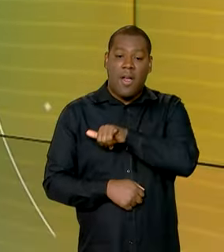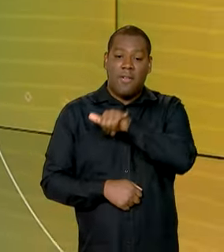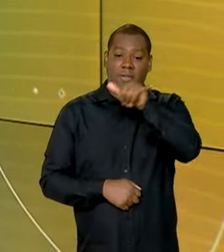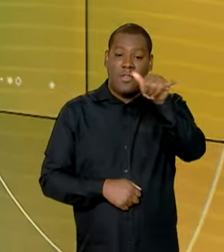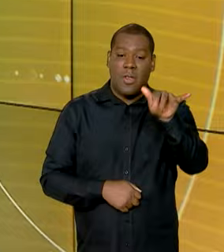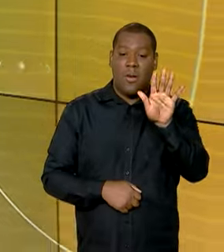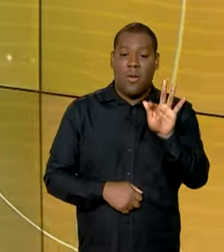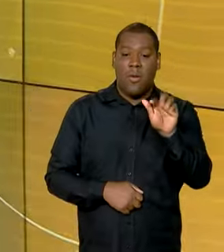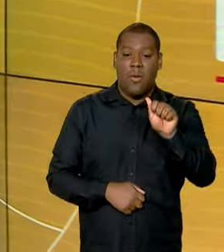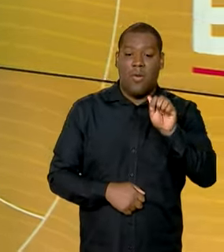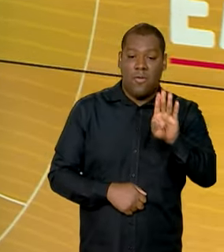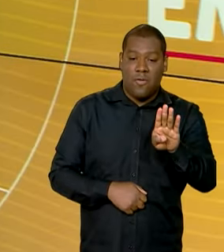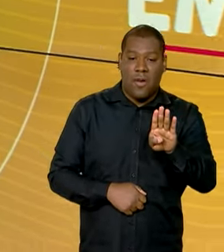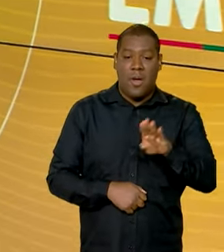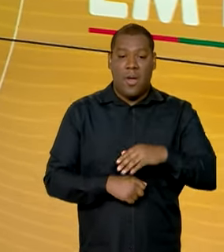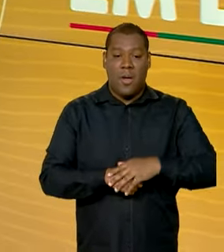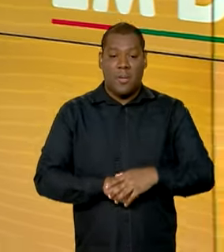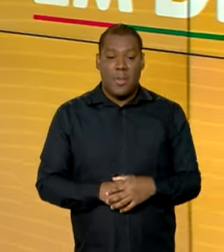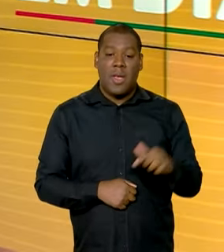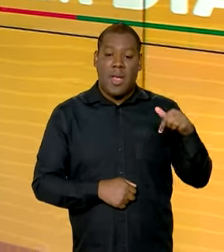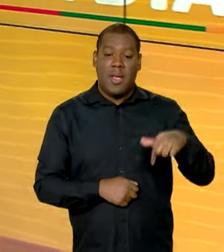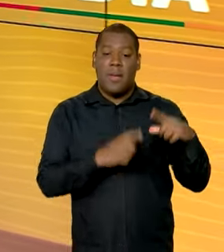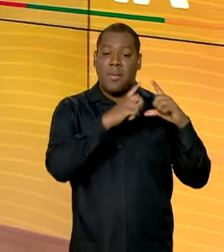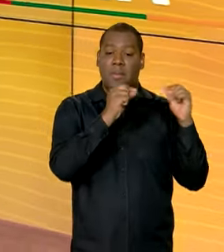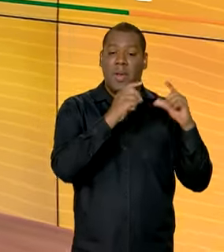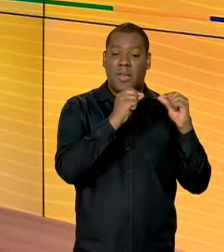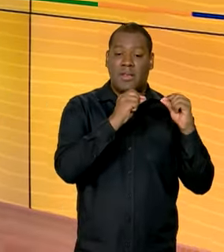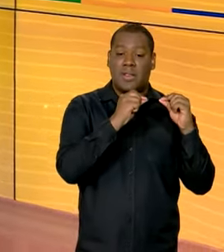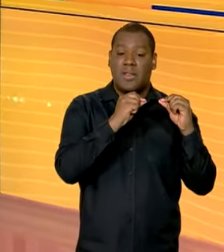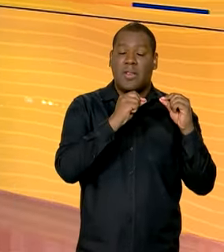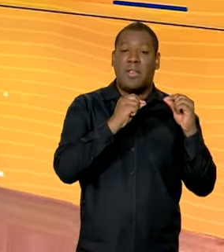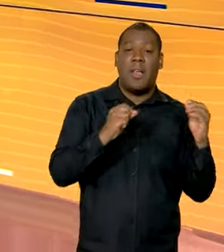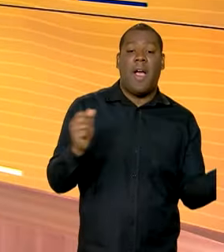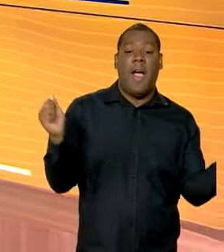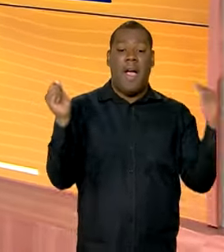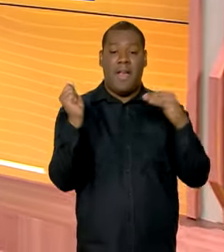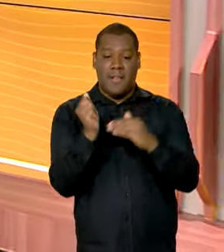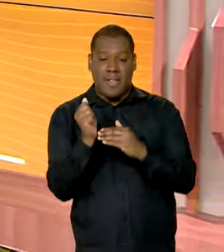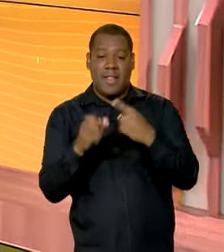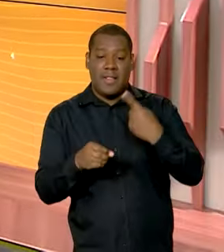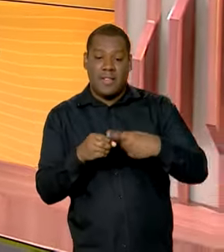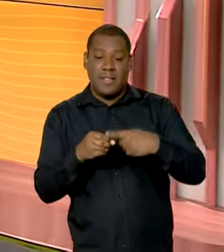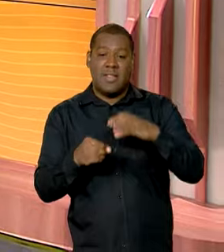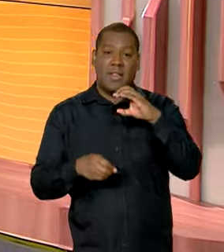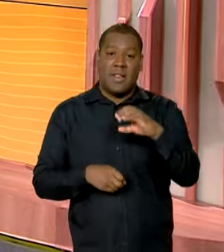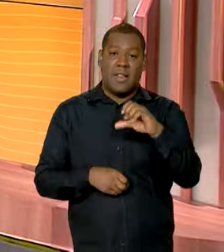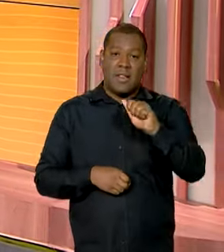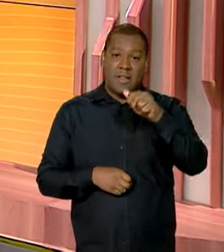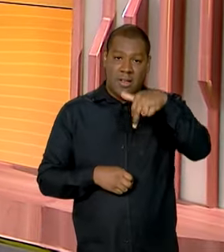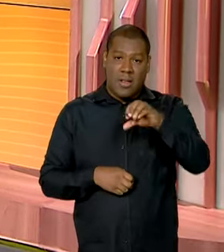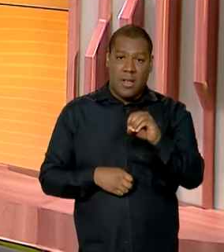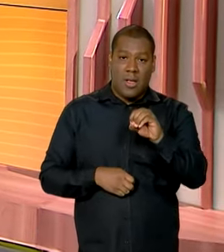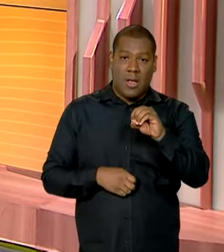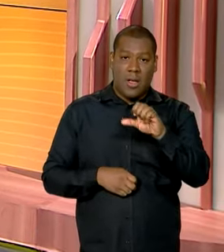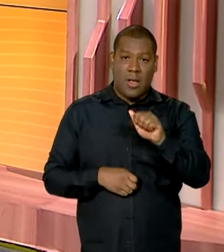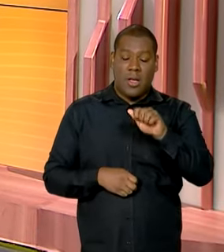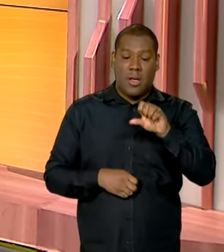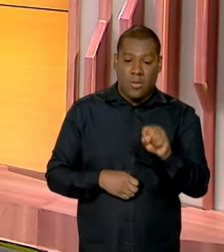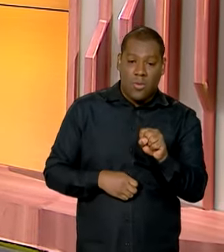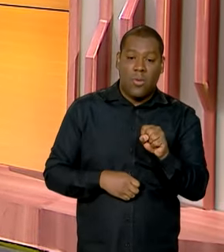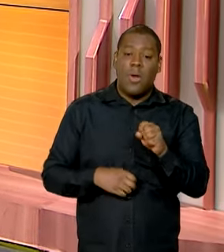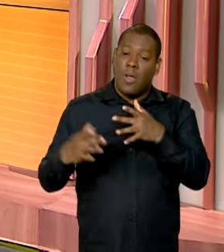decolar daqui a pouco da Base Aérea de Brasília com destino à Base Aérea de Canoas, carregando donativos da